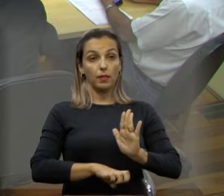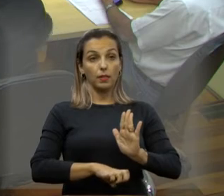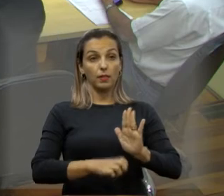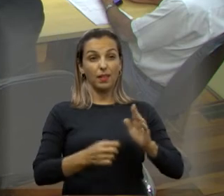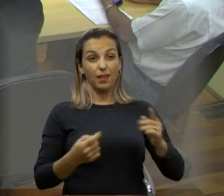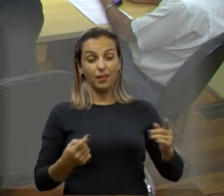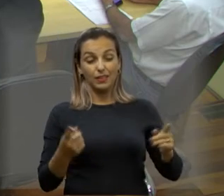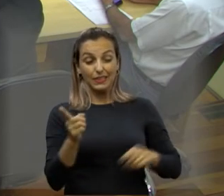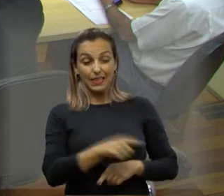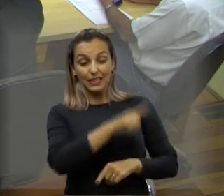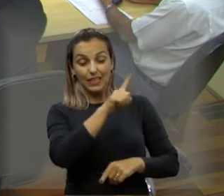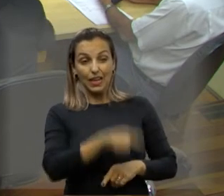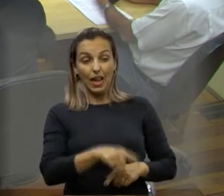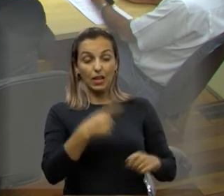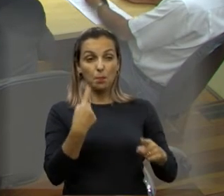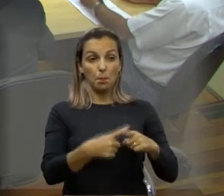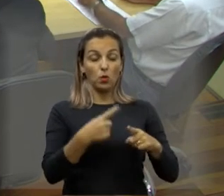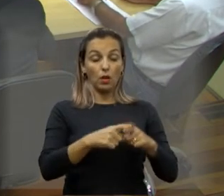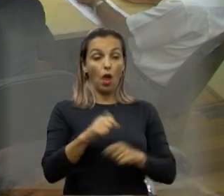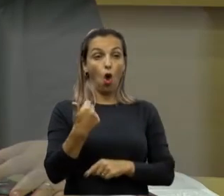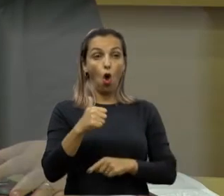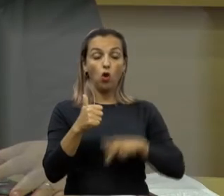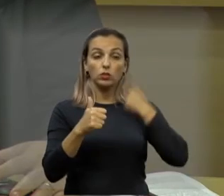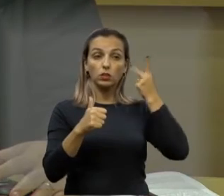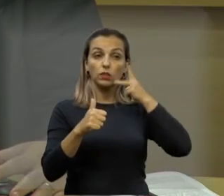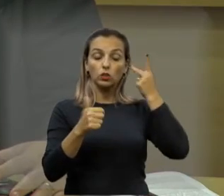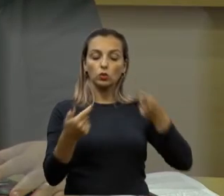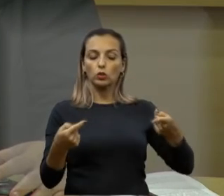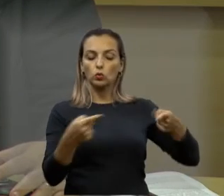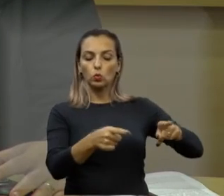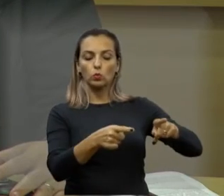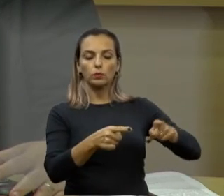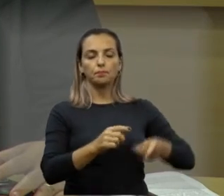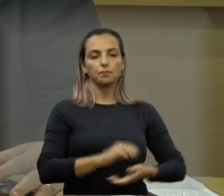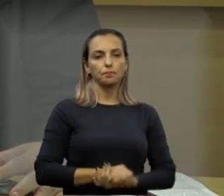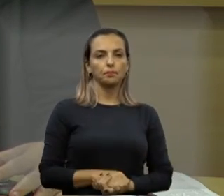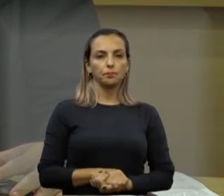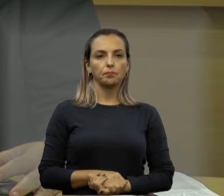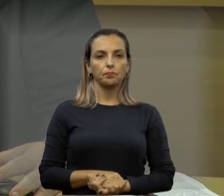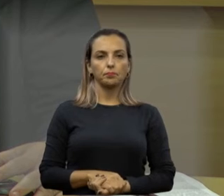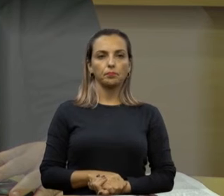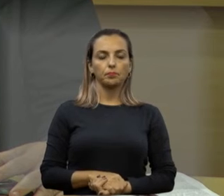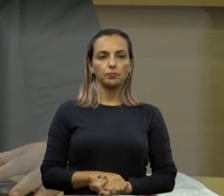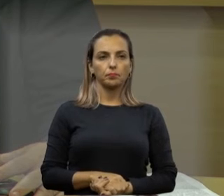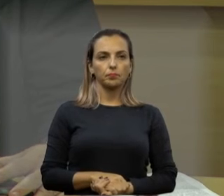a a a emenda foi rejeitada por 11 votos a